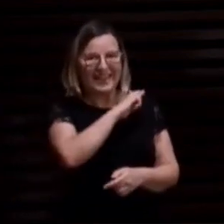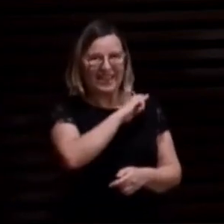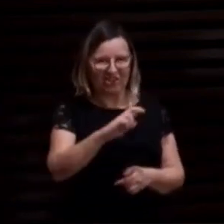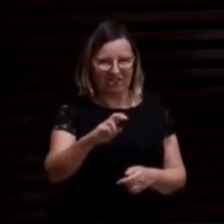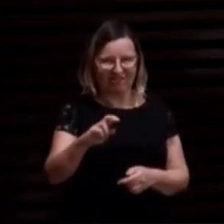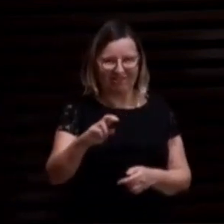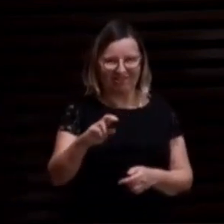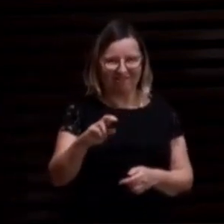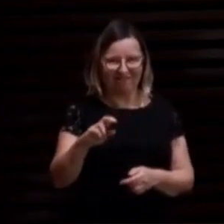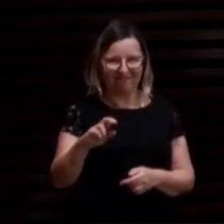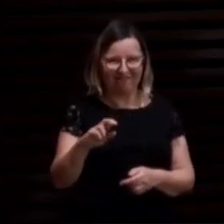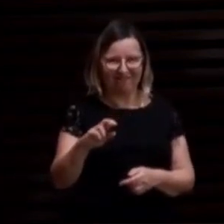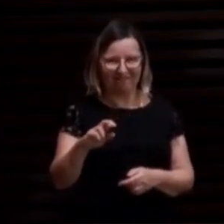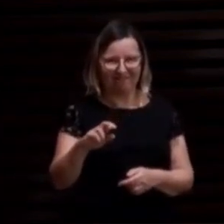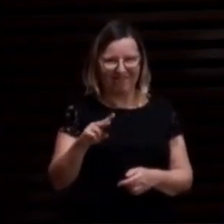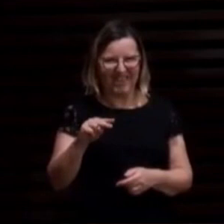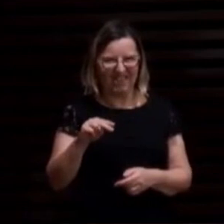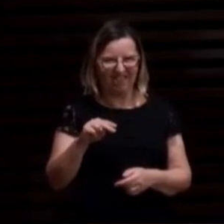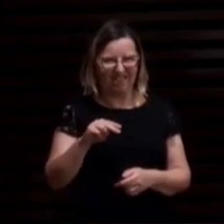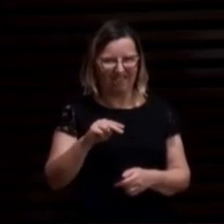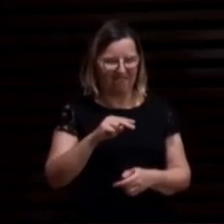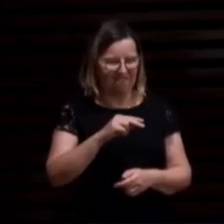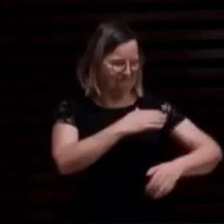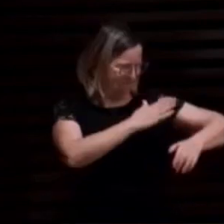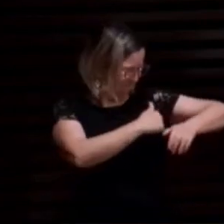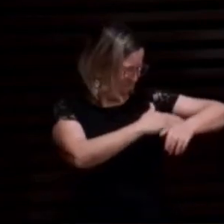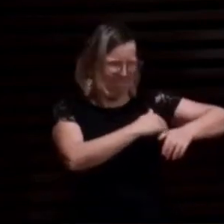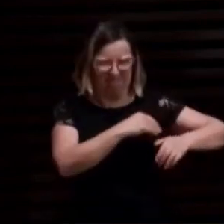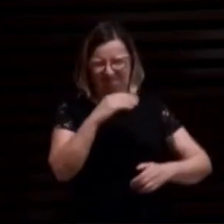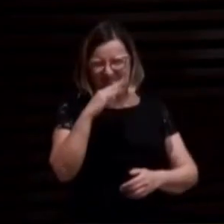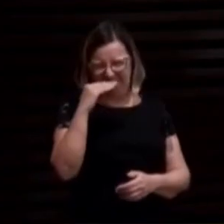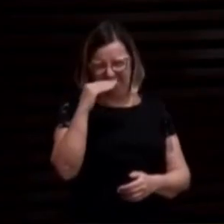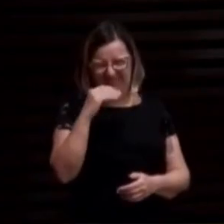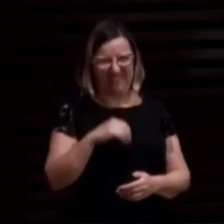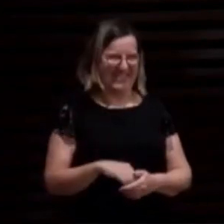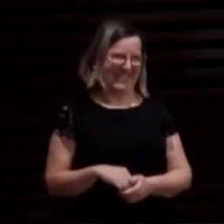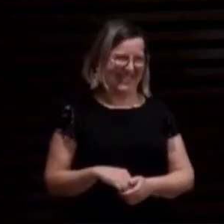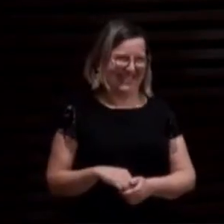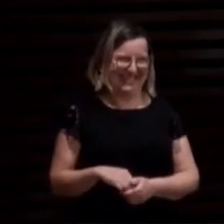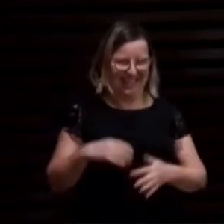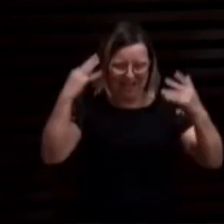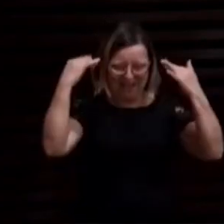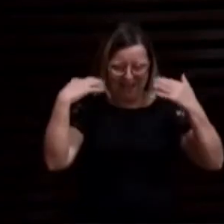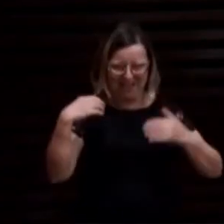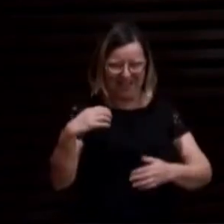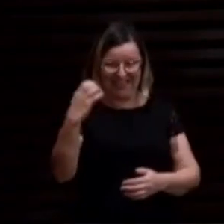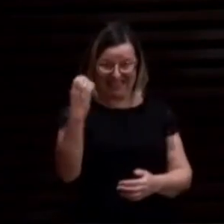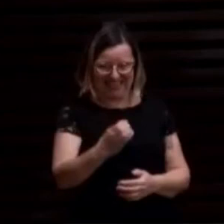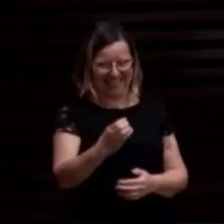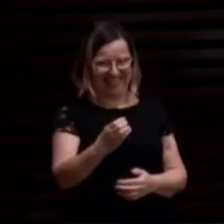o cheiro da axila. É o suor de Caim.